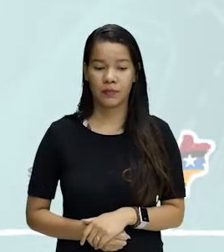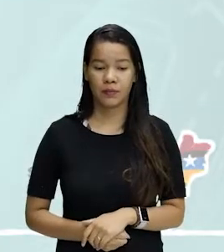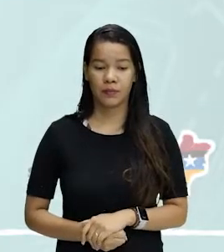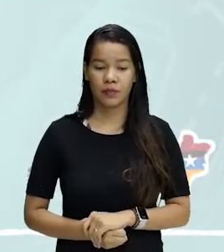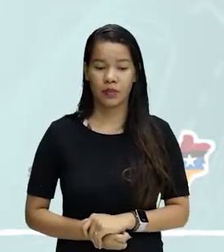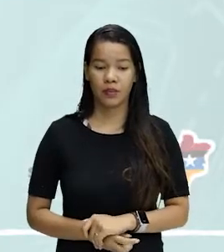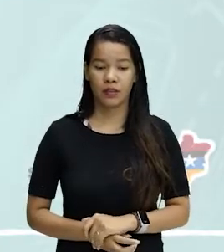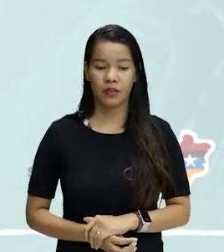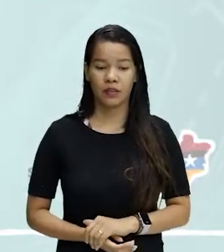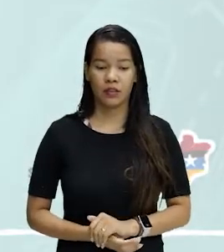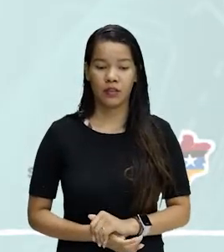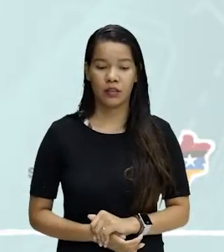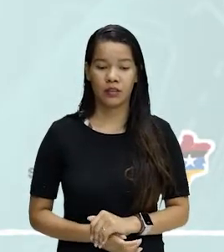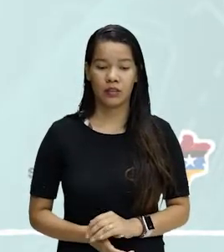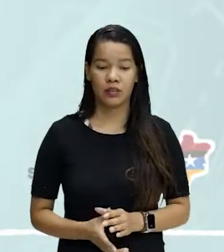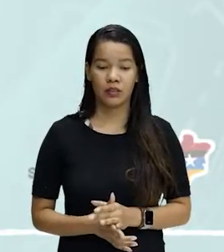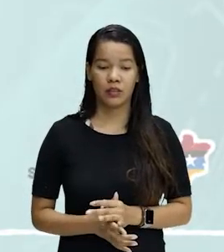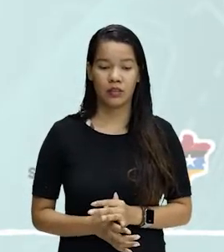Se essa